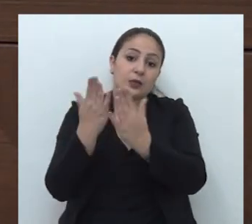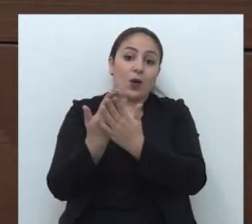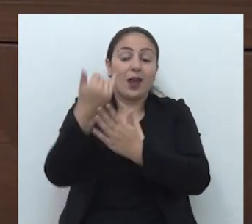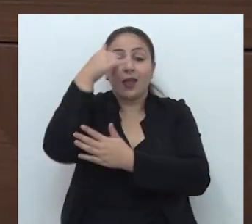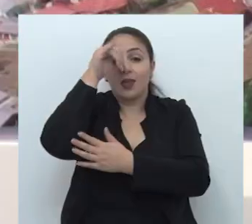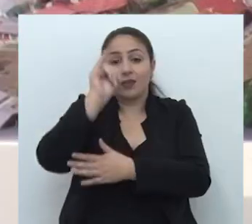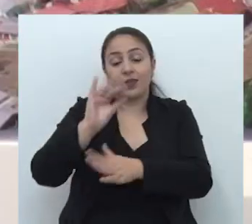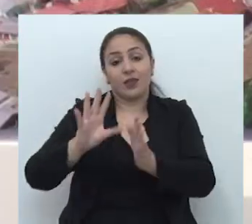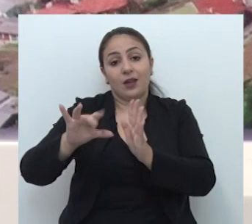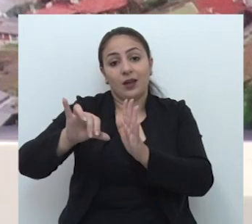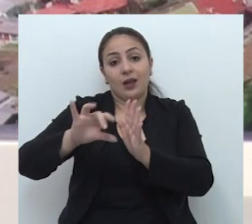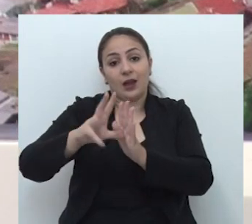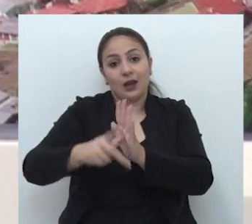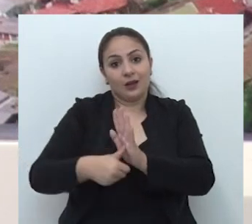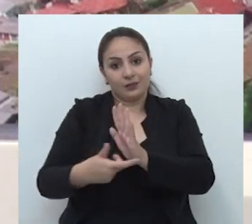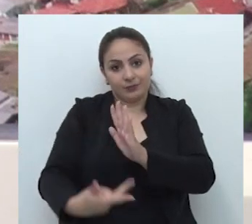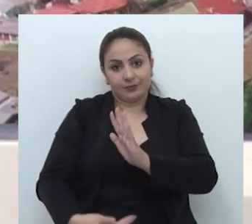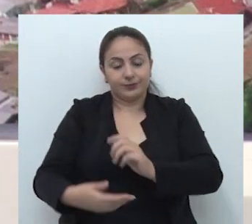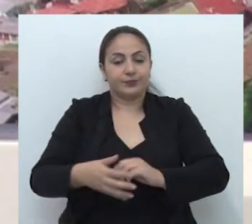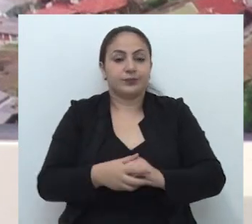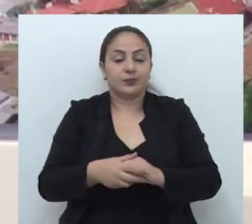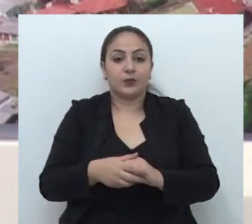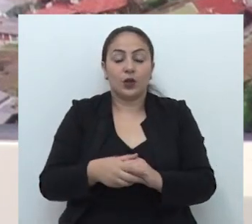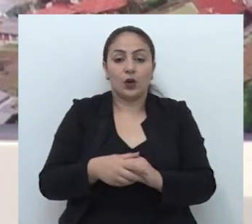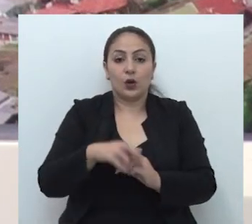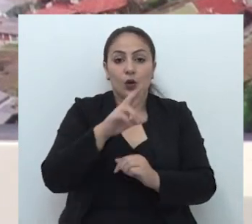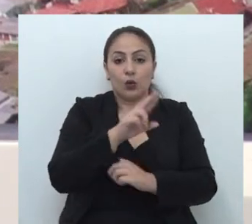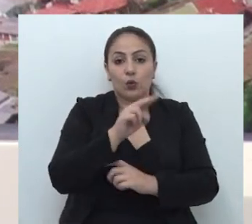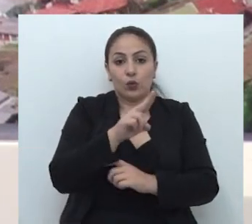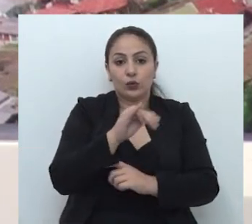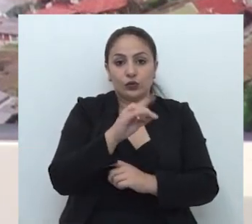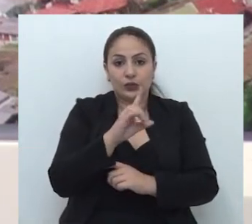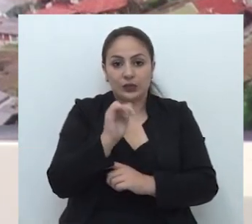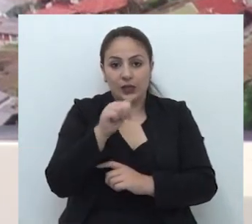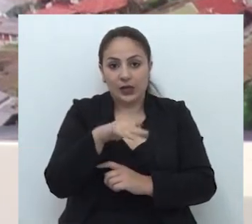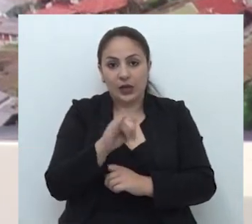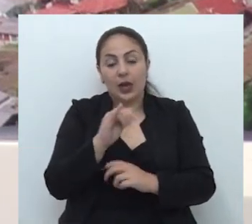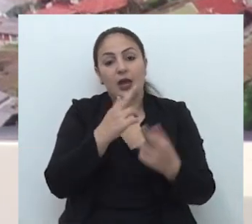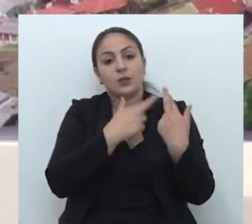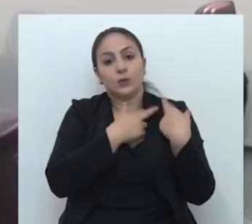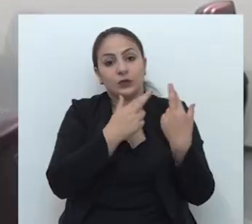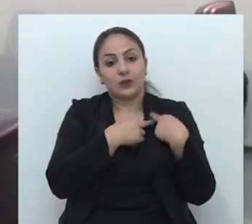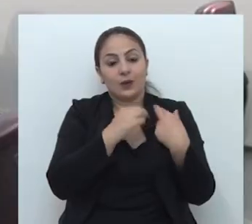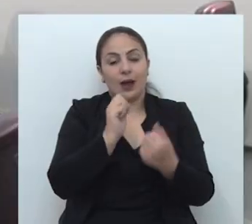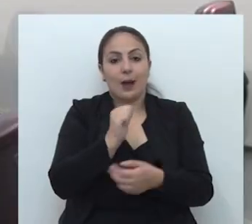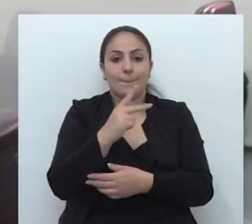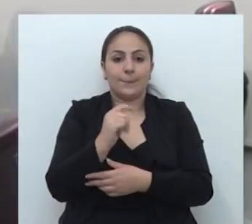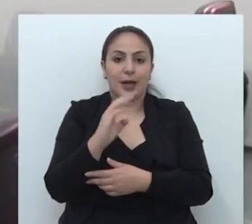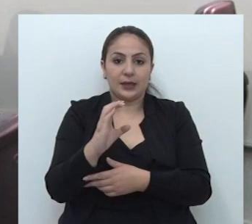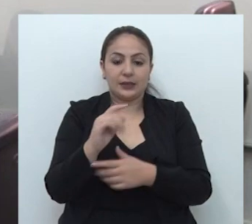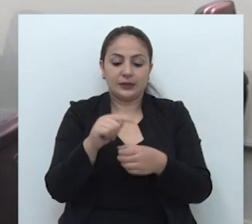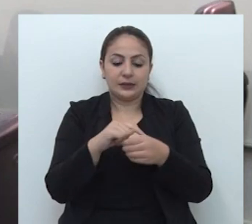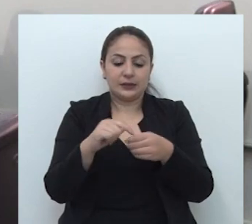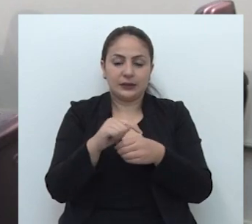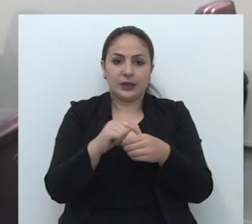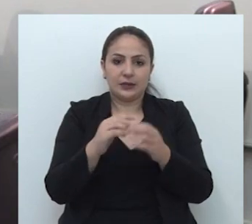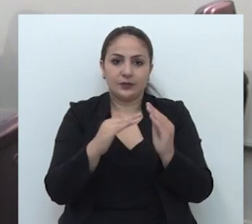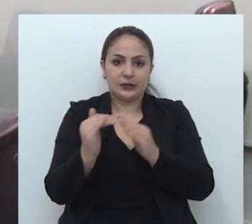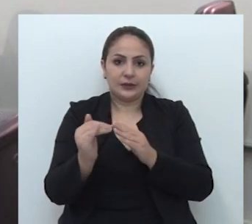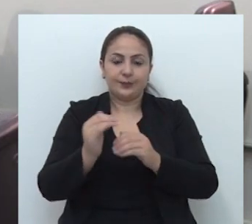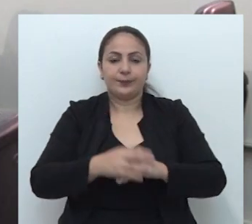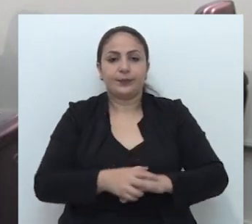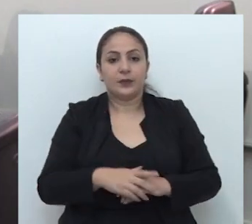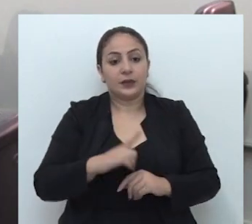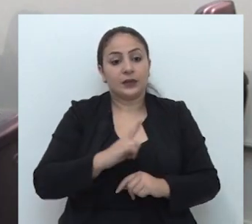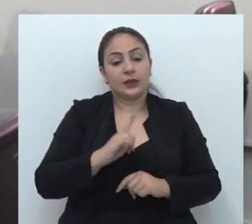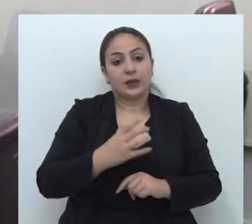evitar o crime. Rudinei é o responsável da APAC na cidade vizinha. Estavam descendo crianças no rio.